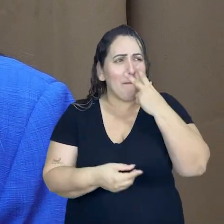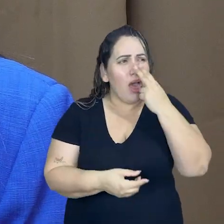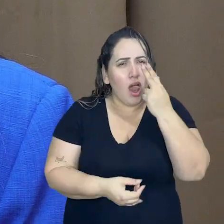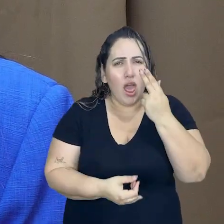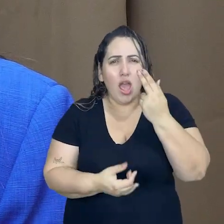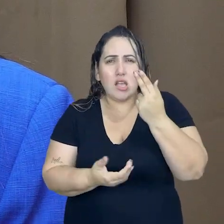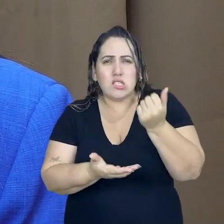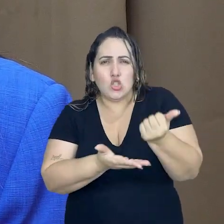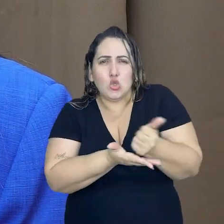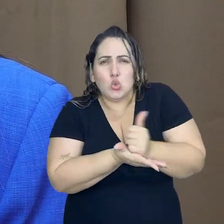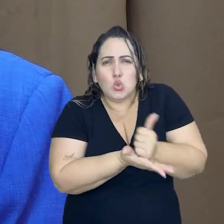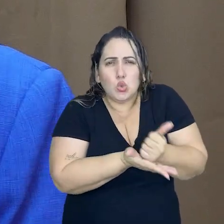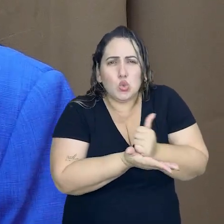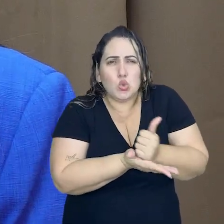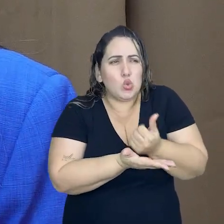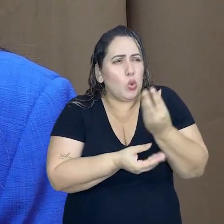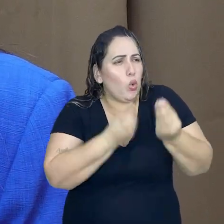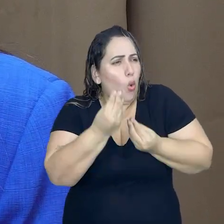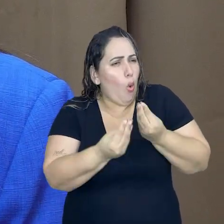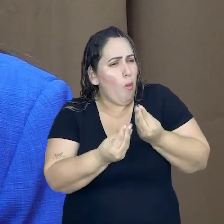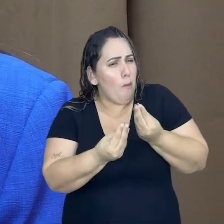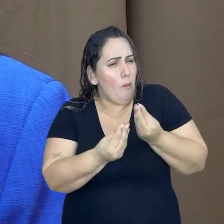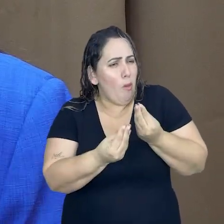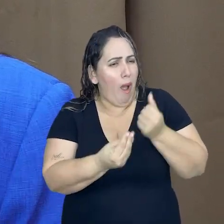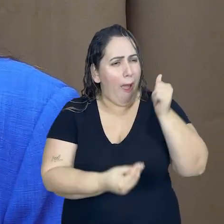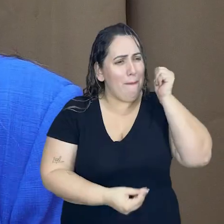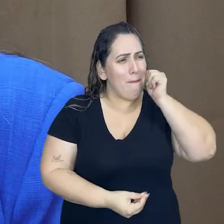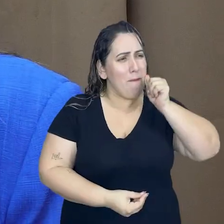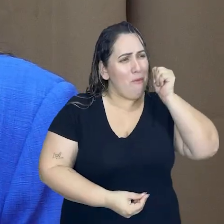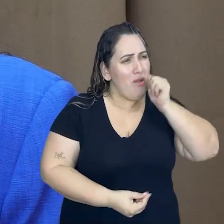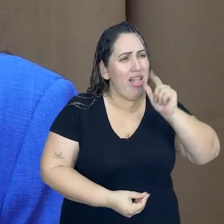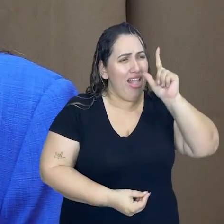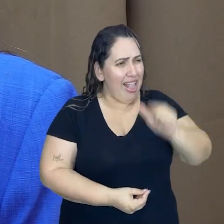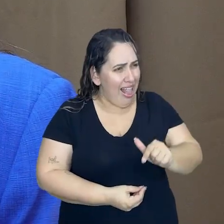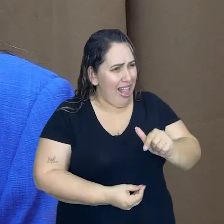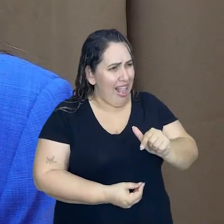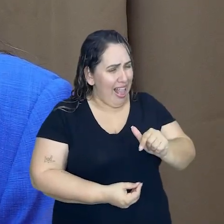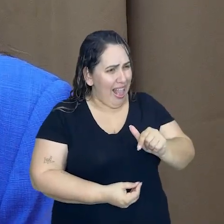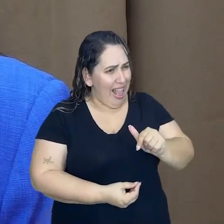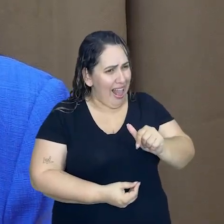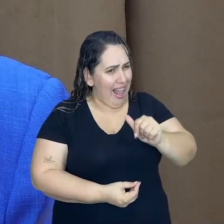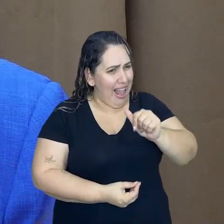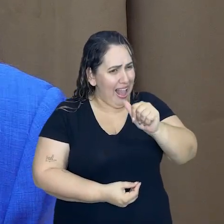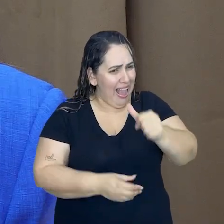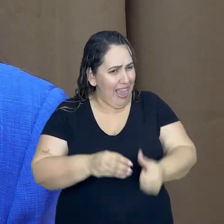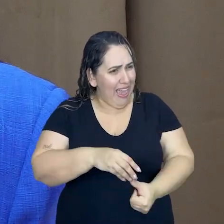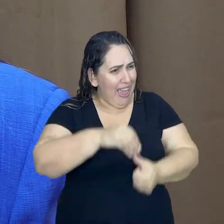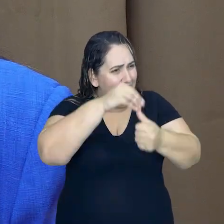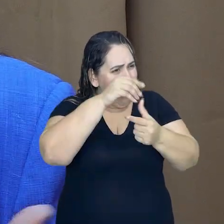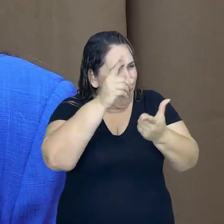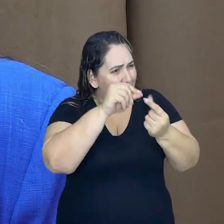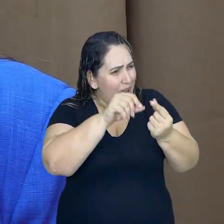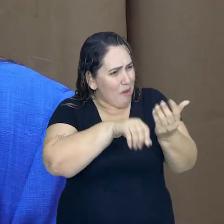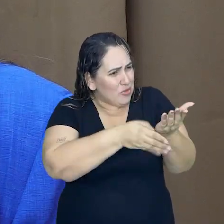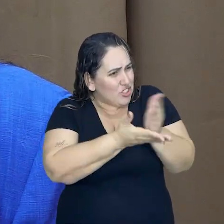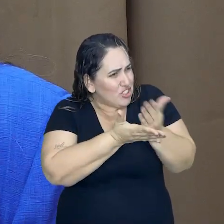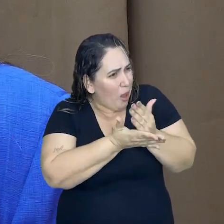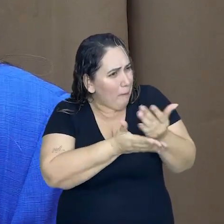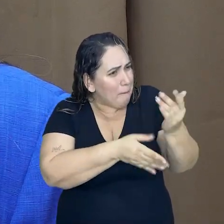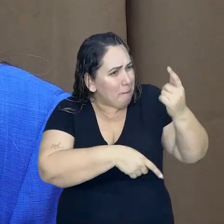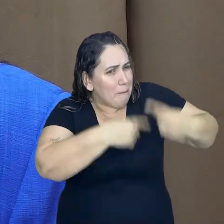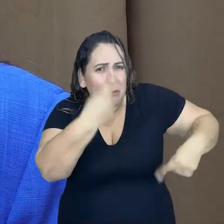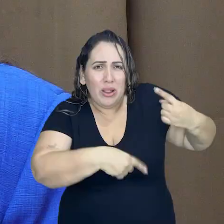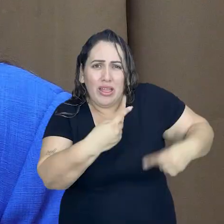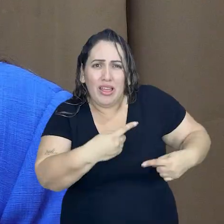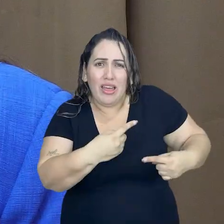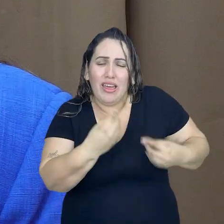um instrumento político para que o partido se beneficie mais. É o que eles querem. Eles querem